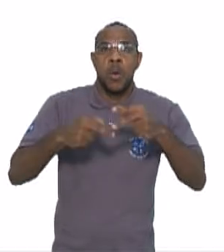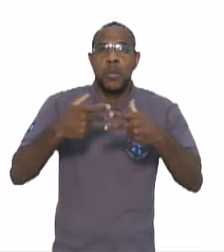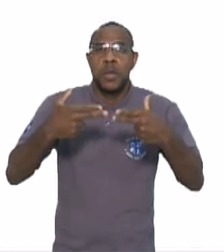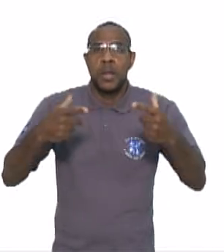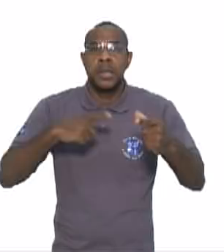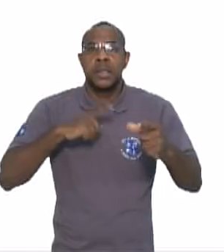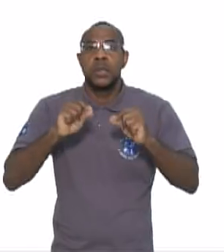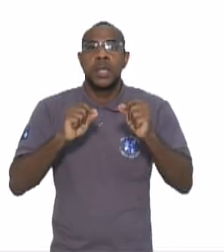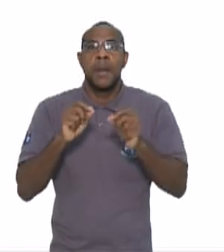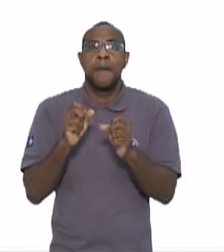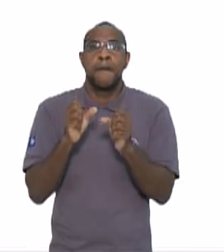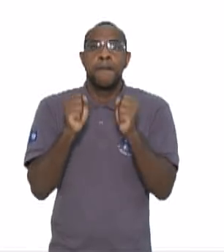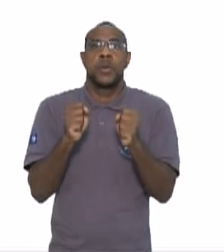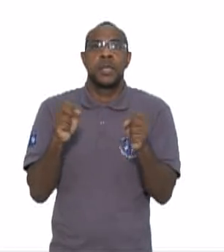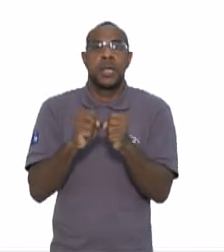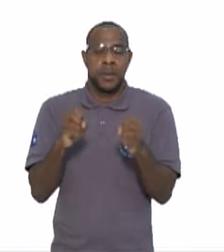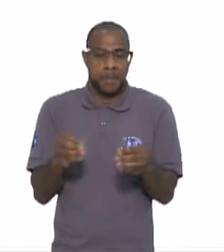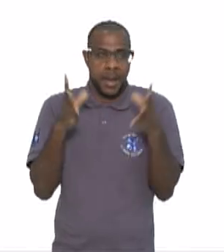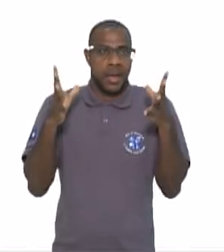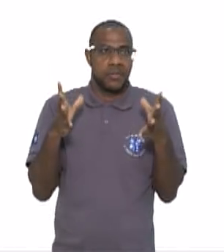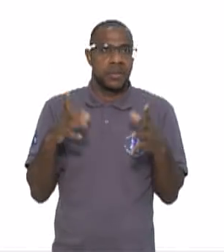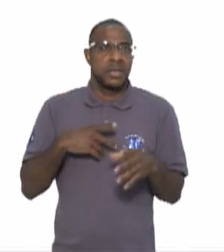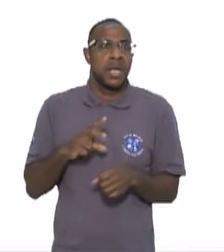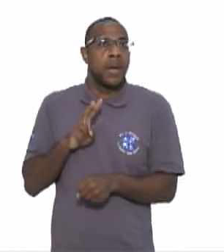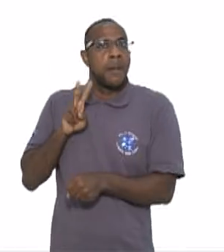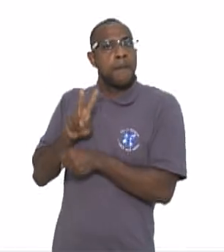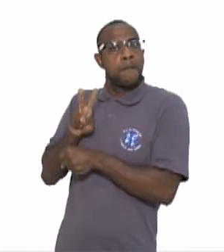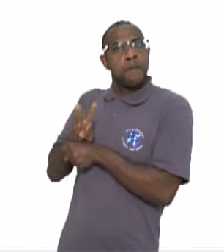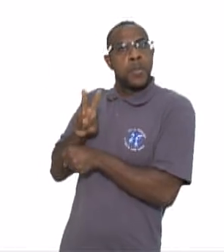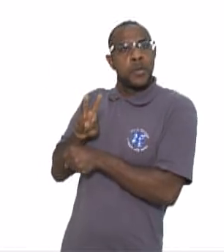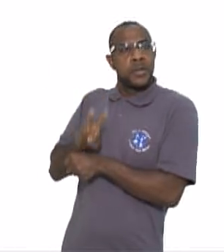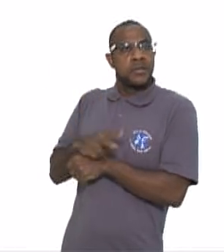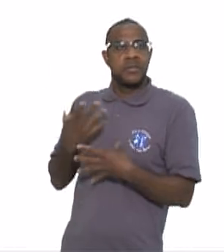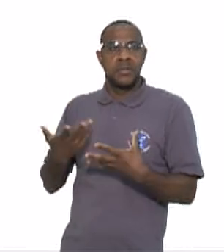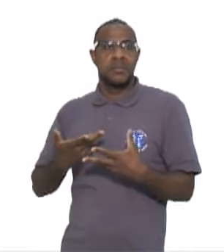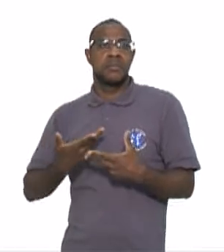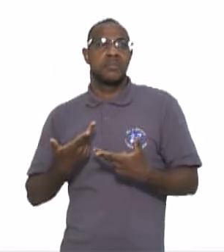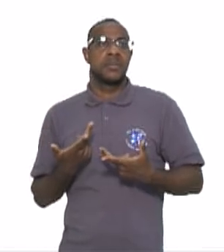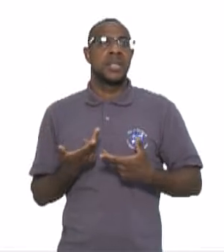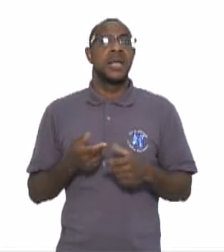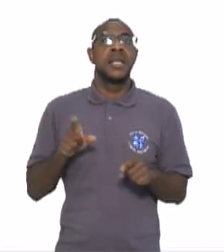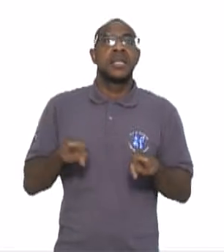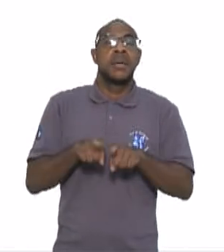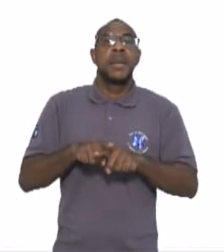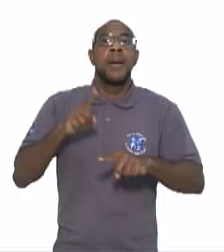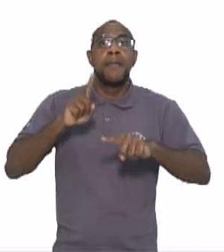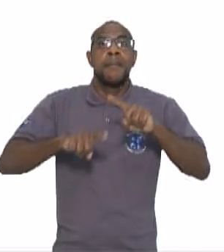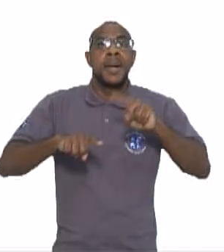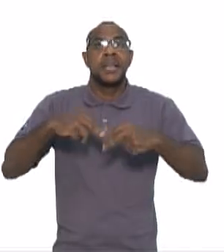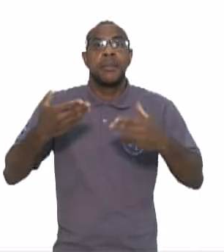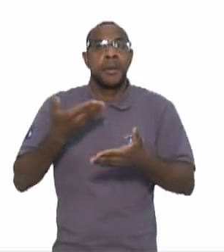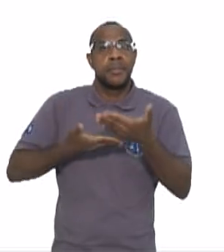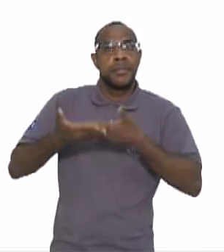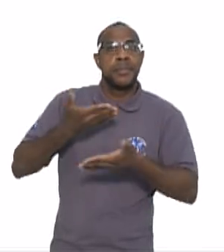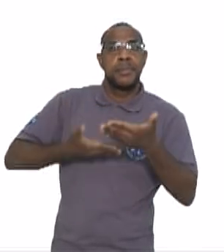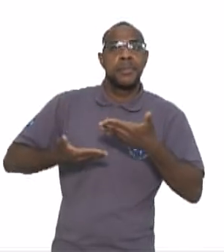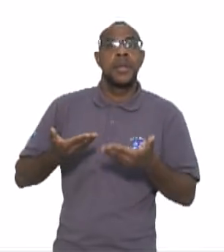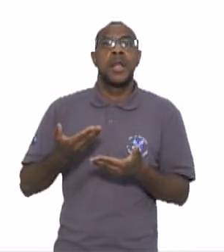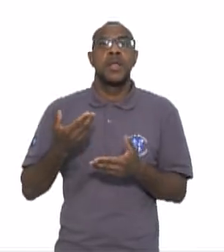mágicos. Então, proteção, amuletos, símbolos de poder e ainda como material para compra e troca de objetos